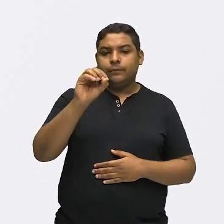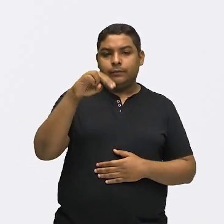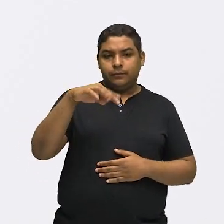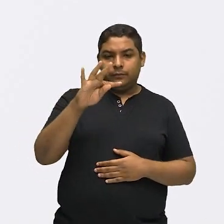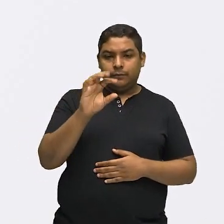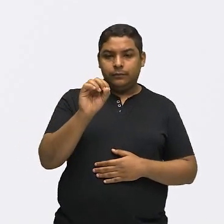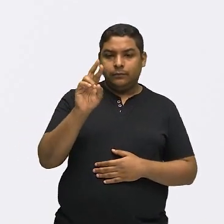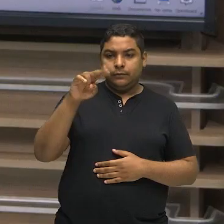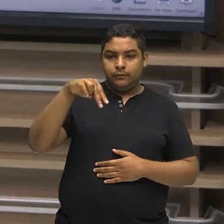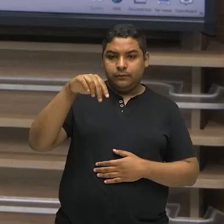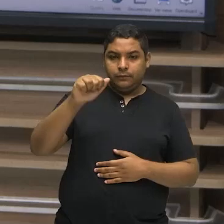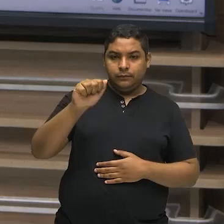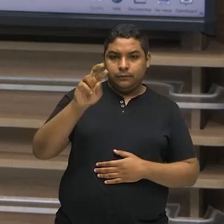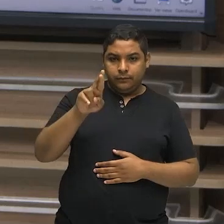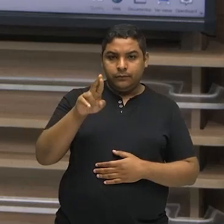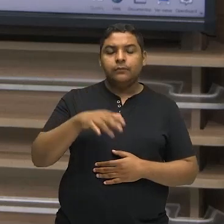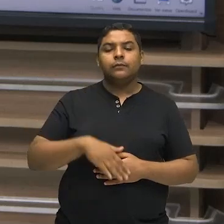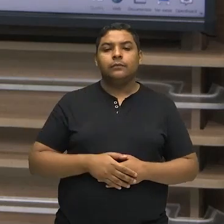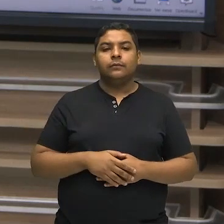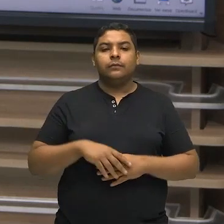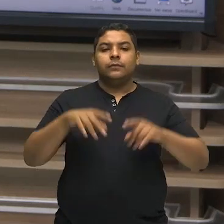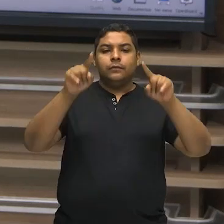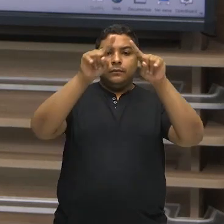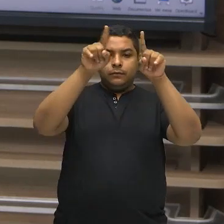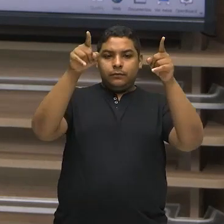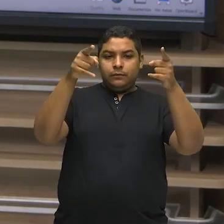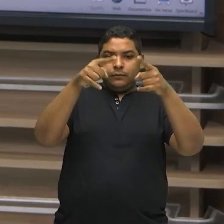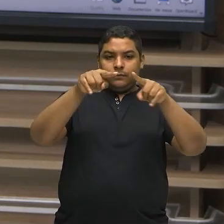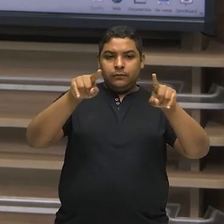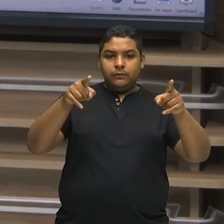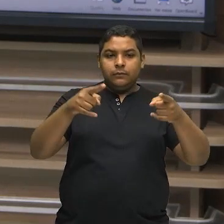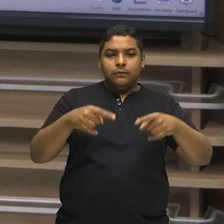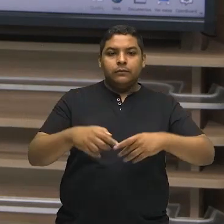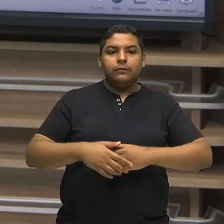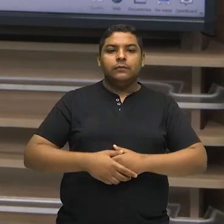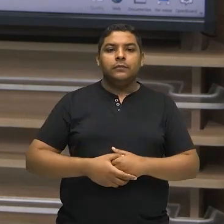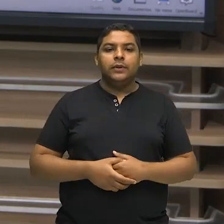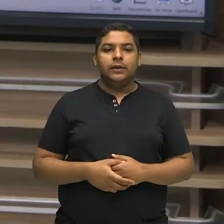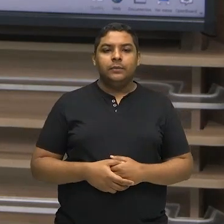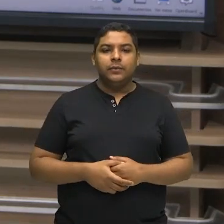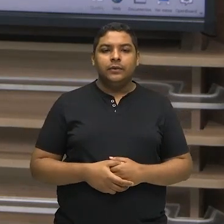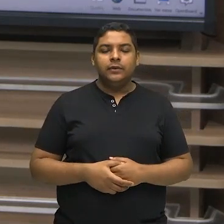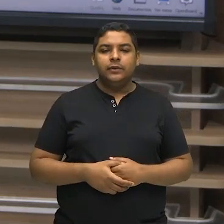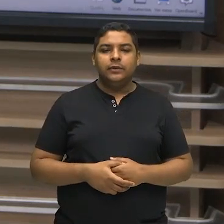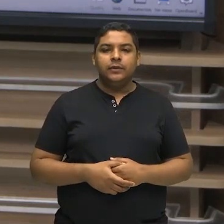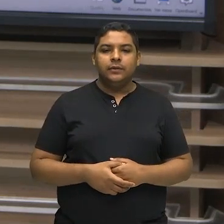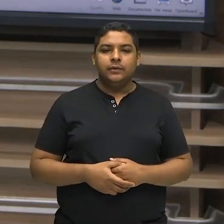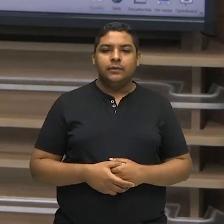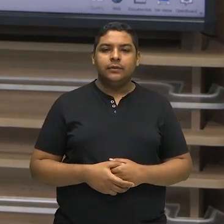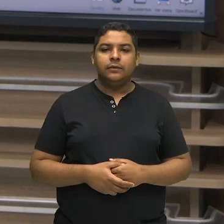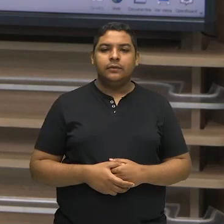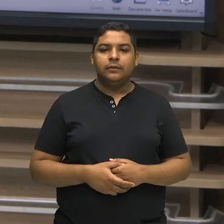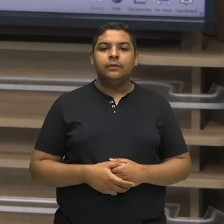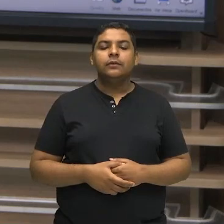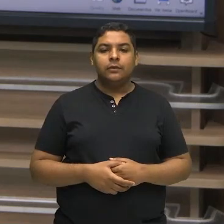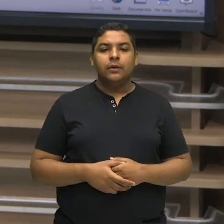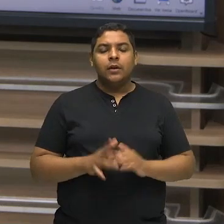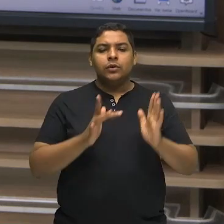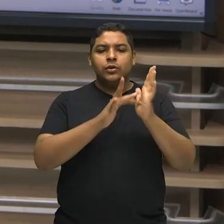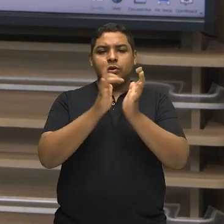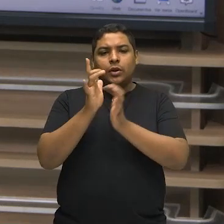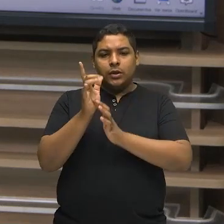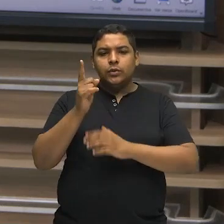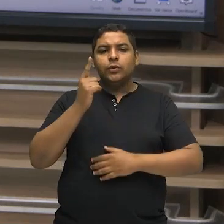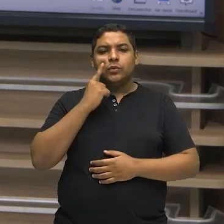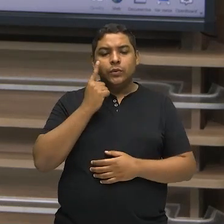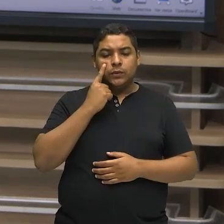contornar é pontilhar o contorno da figura. Aqui nós temos a imagem de Jesus Cristo e que